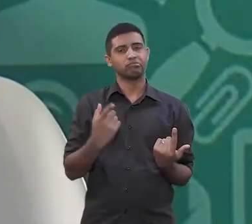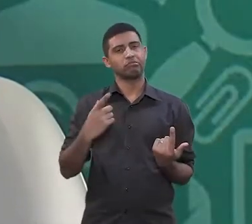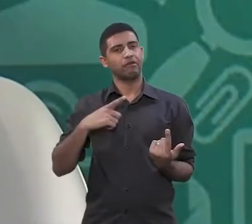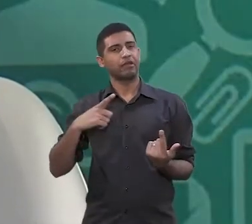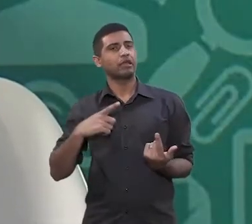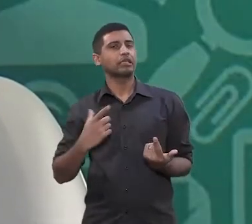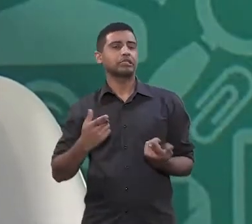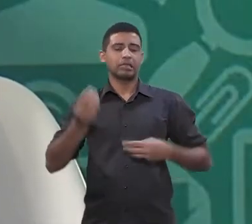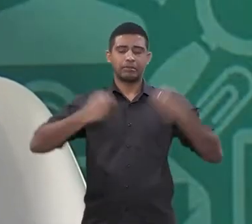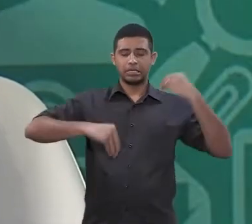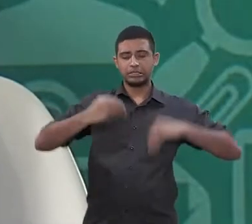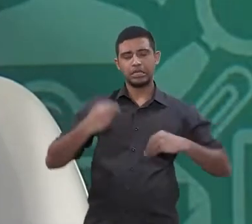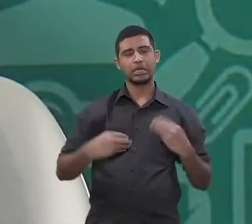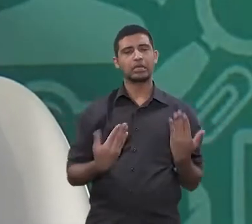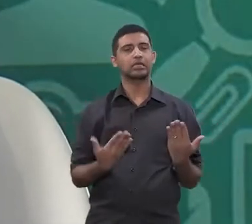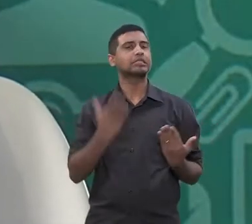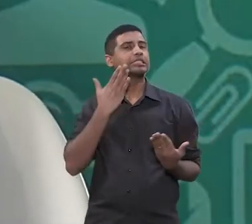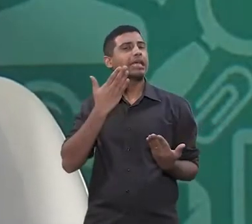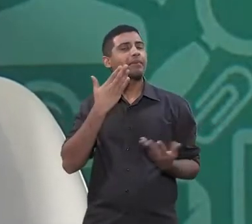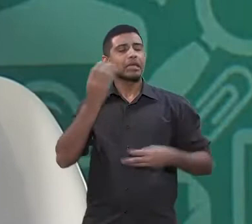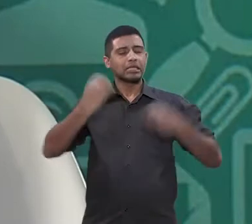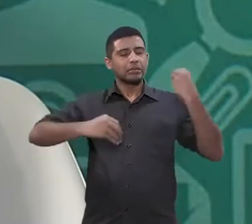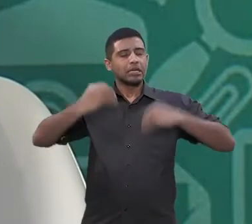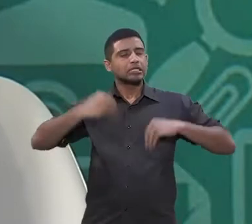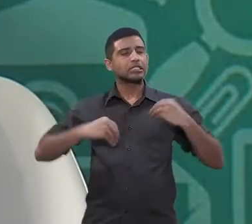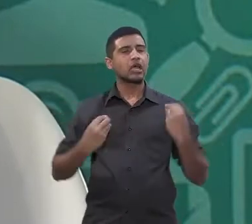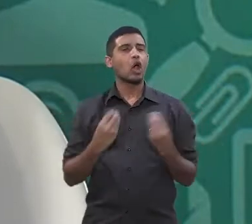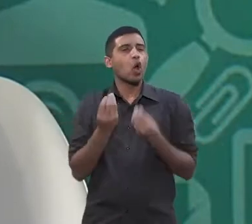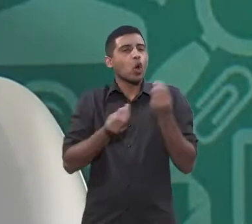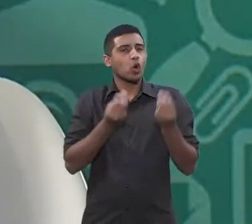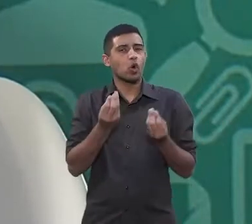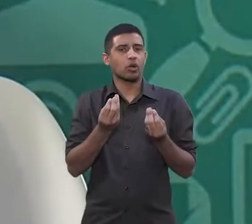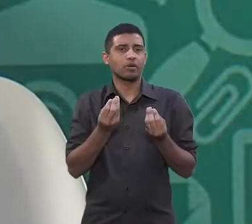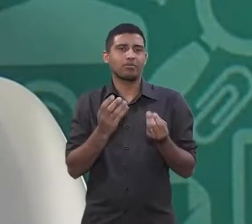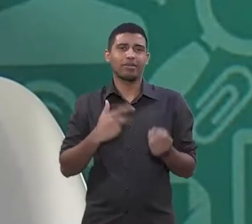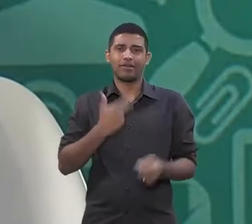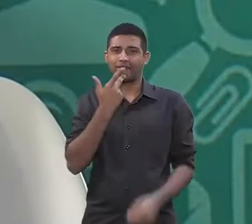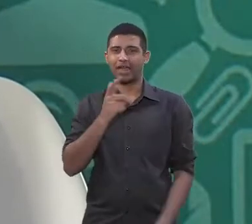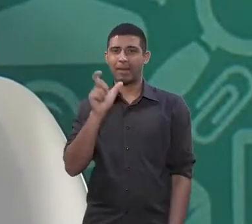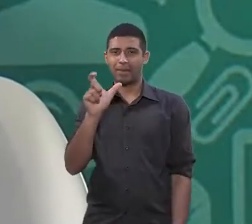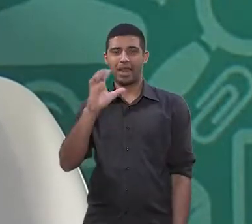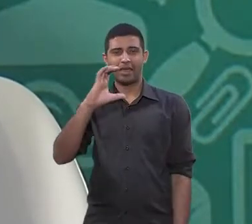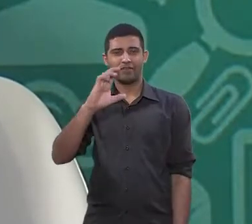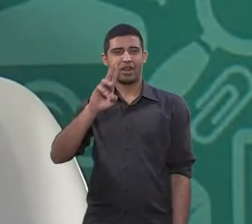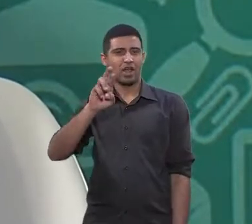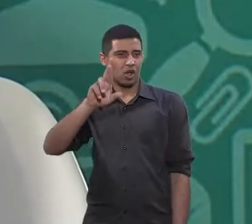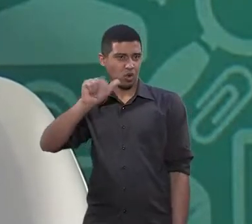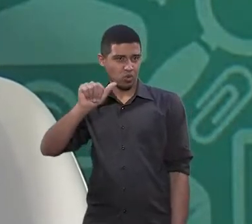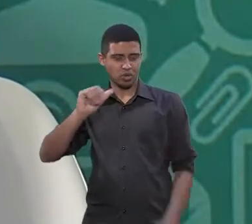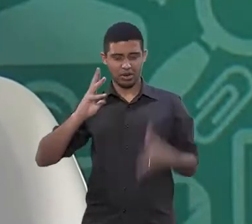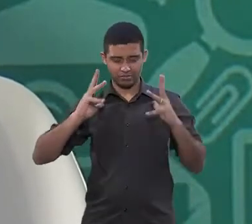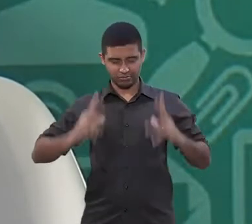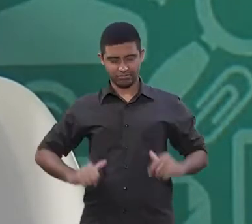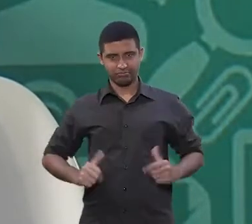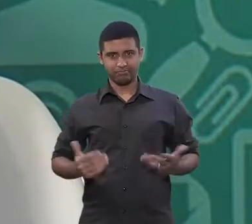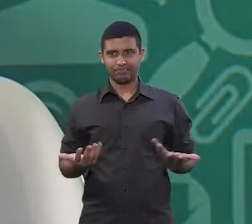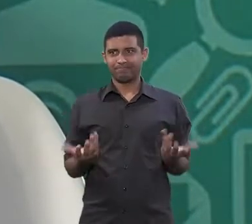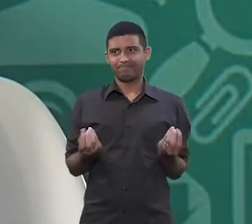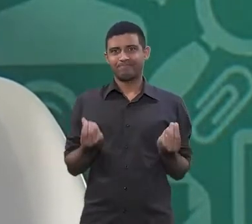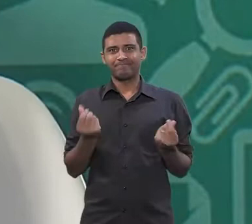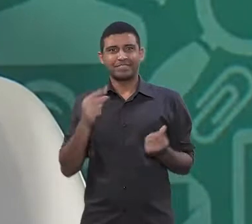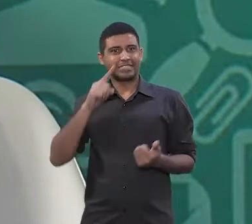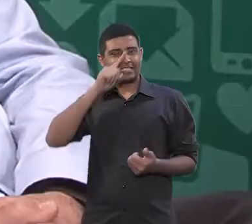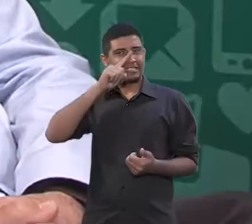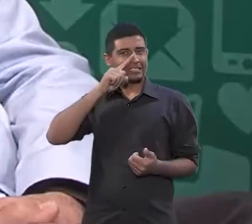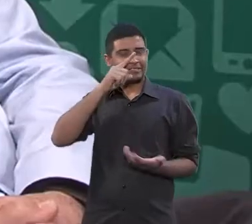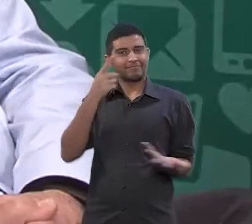né? De qual é a depressão, né? Porque quando fala a palavra cura, né? É meio